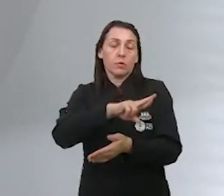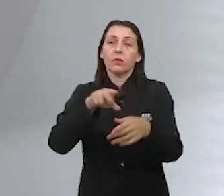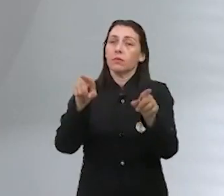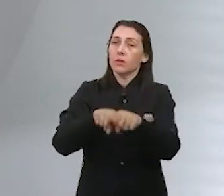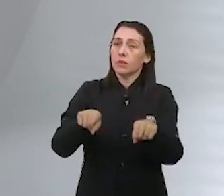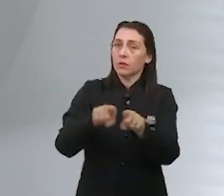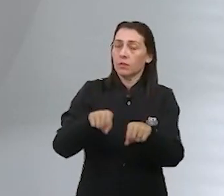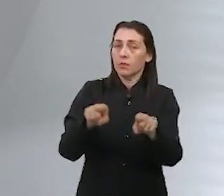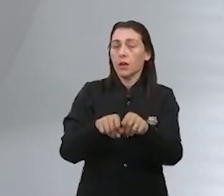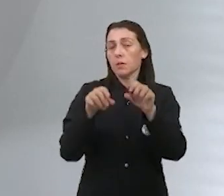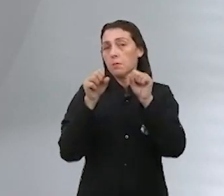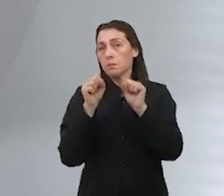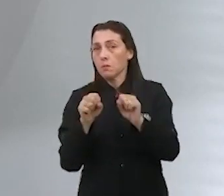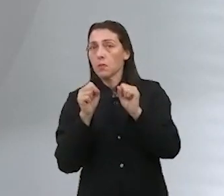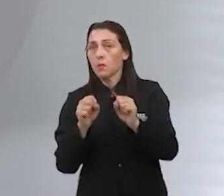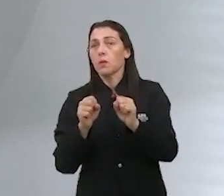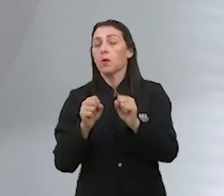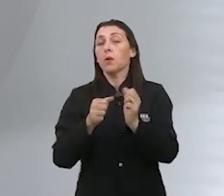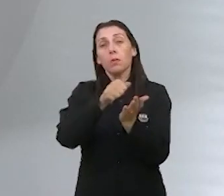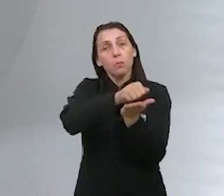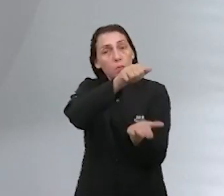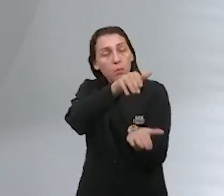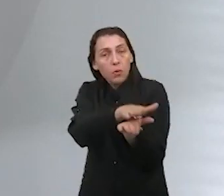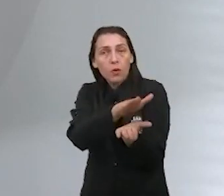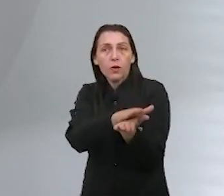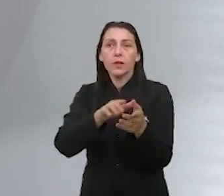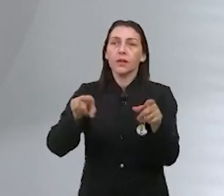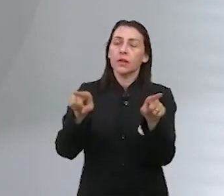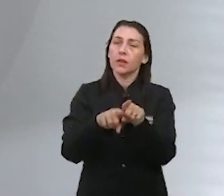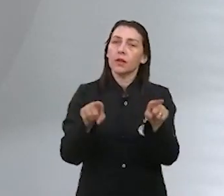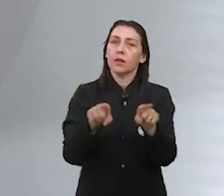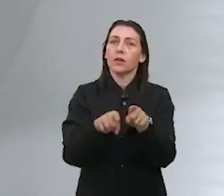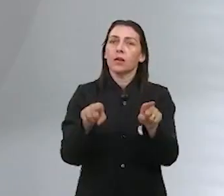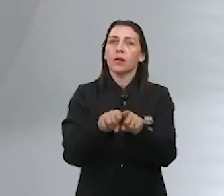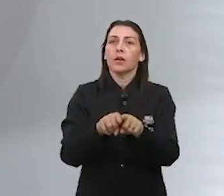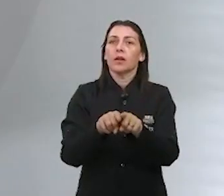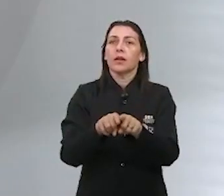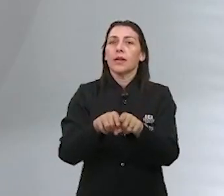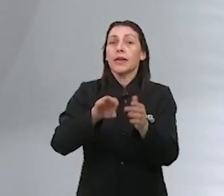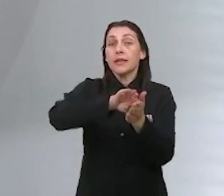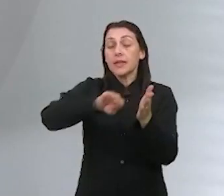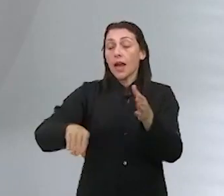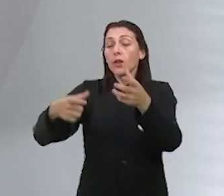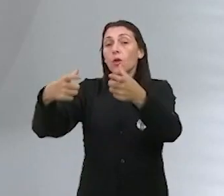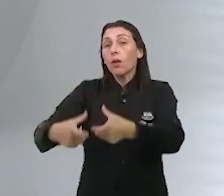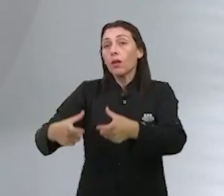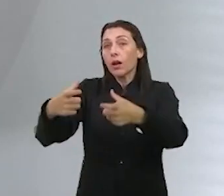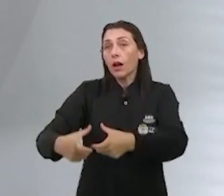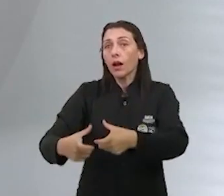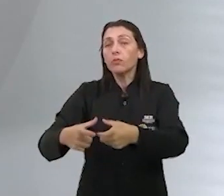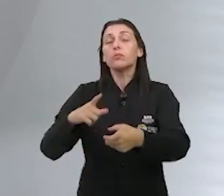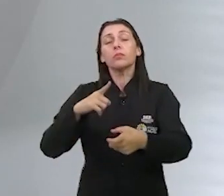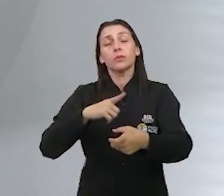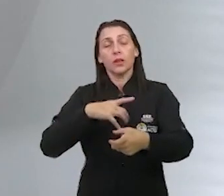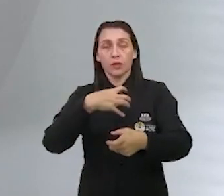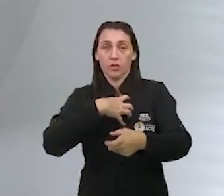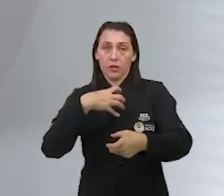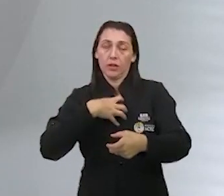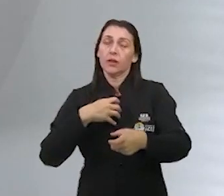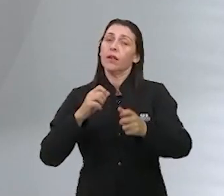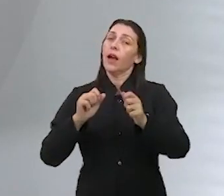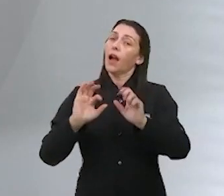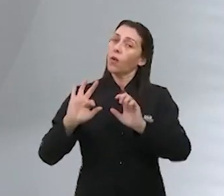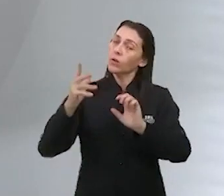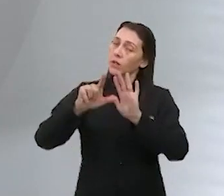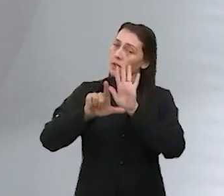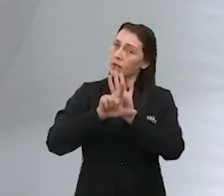tá? Isso pode ser por geração de multas ou pela desapropriação da área, enfim. Há formas de você fazer cumprir as